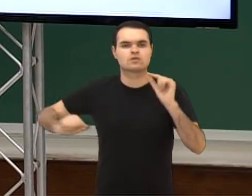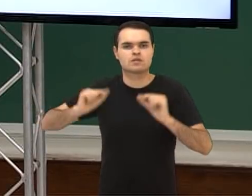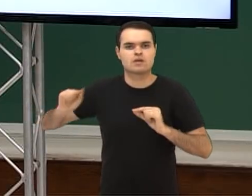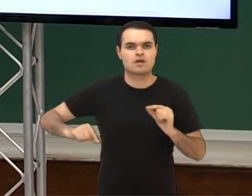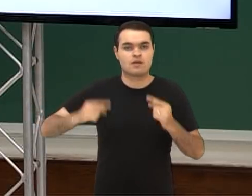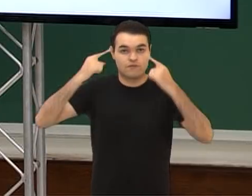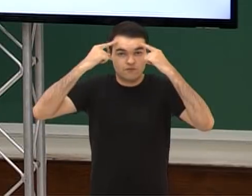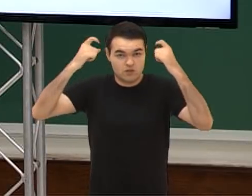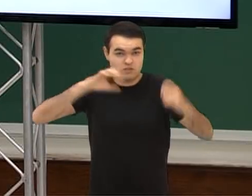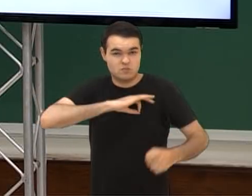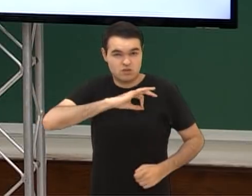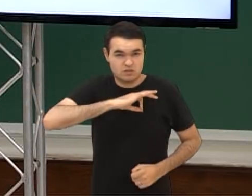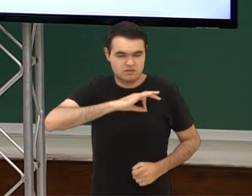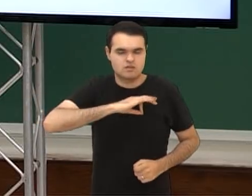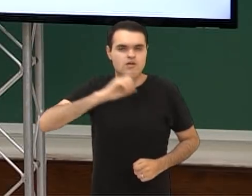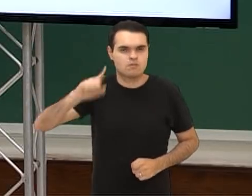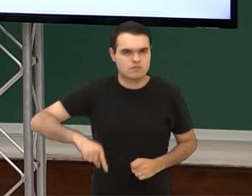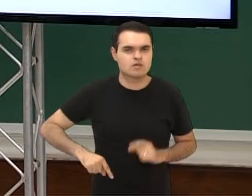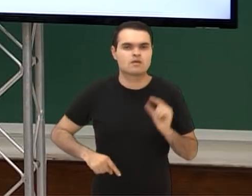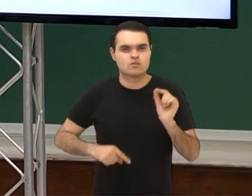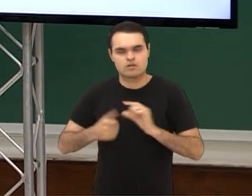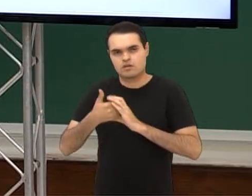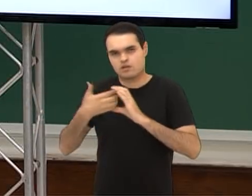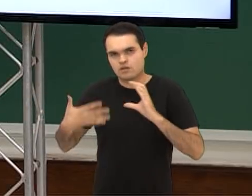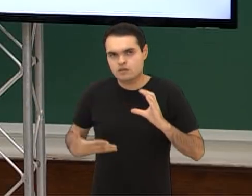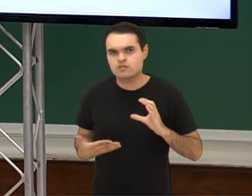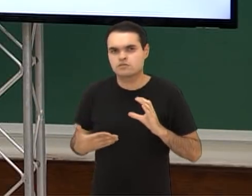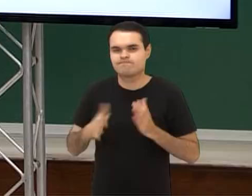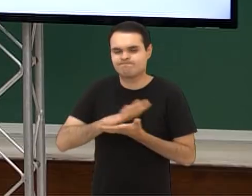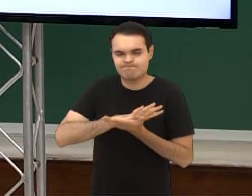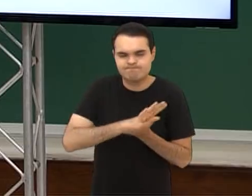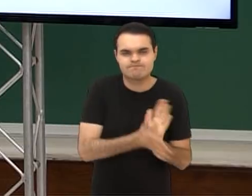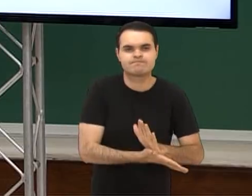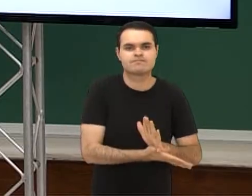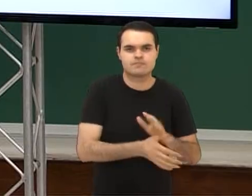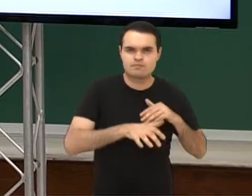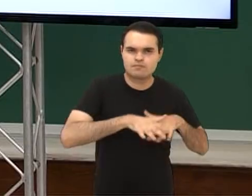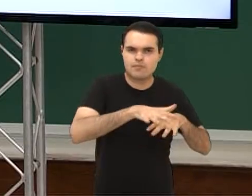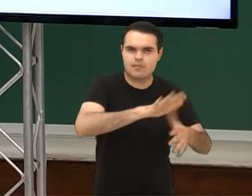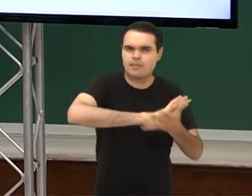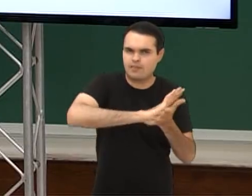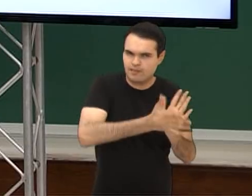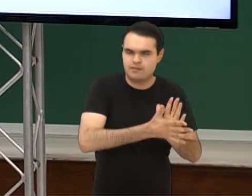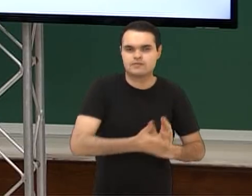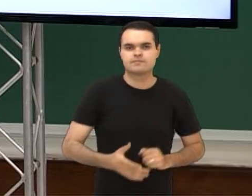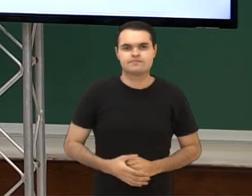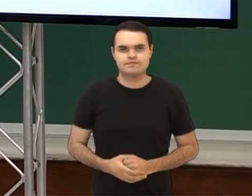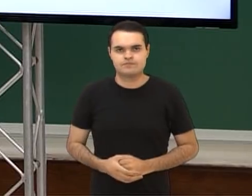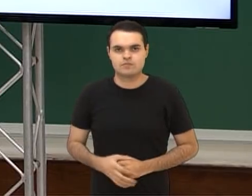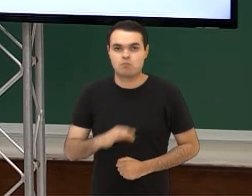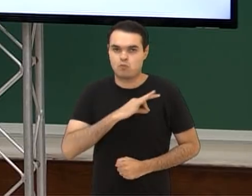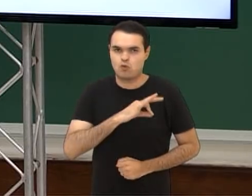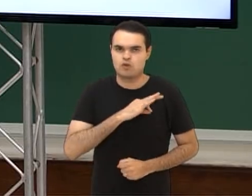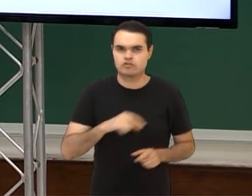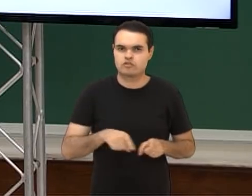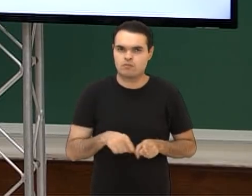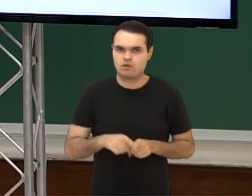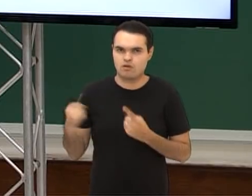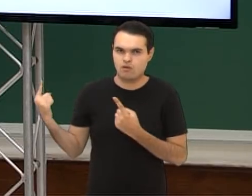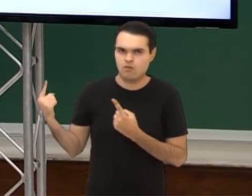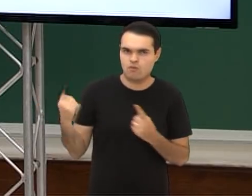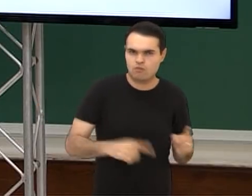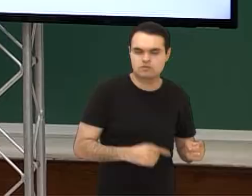essa violência policial, que foi uma das características de repressão às manifestações. A polícia também agiu